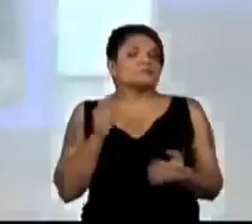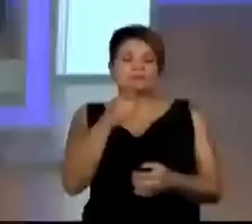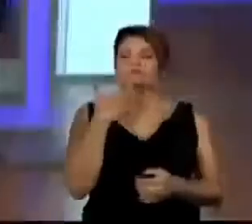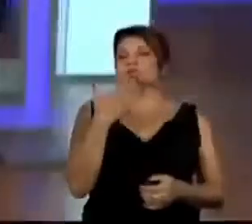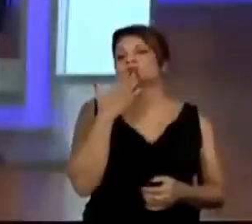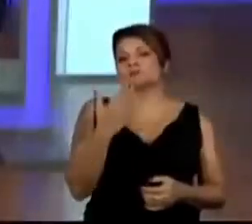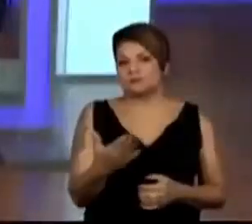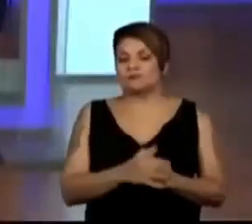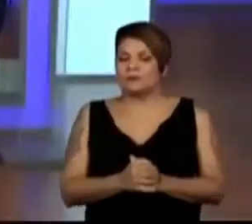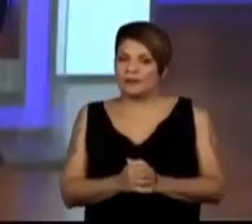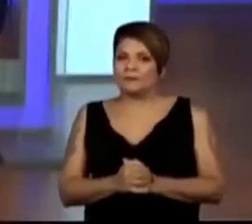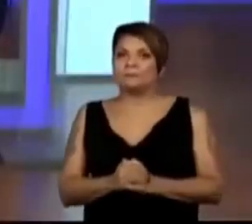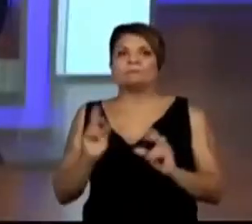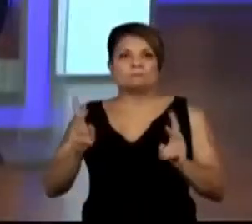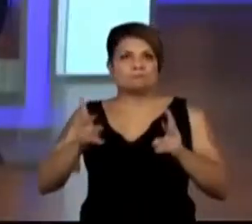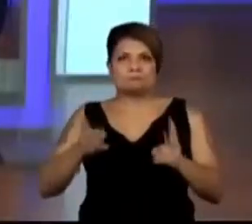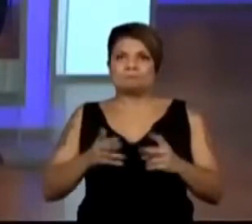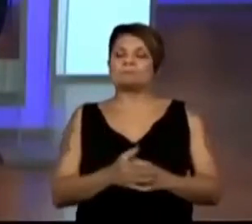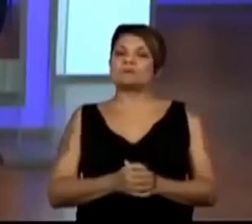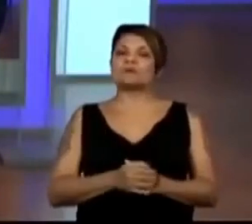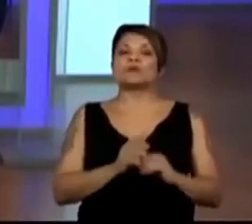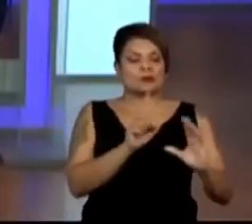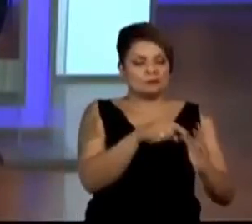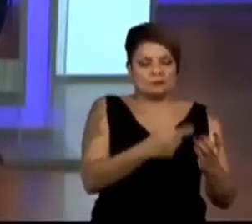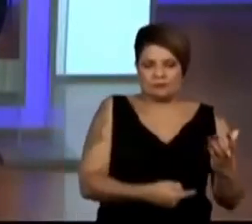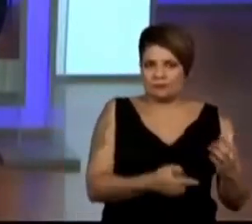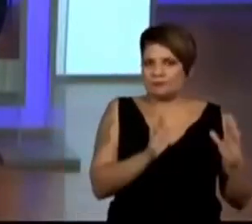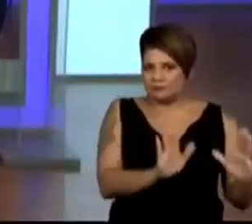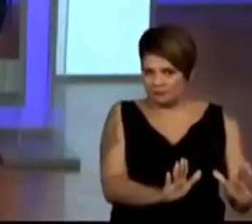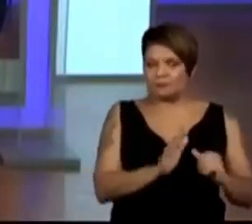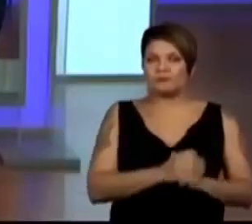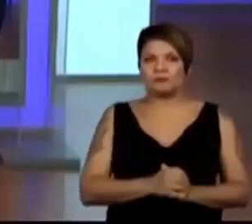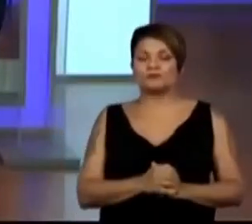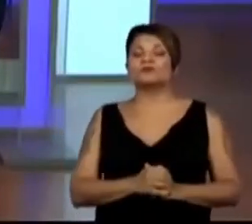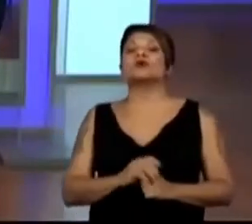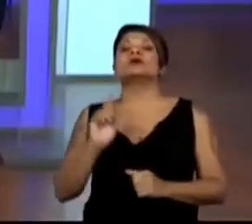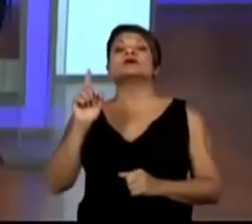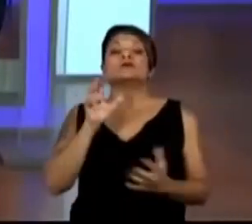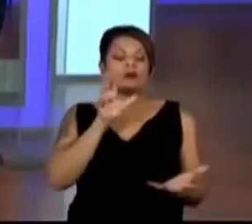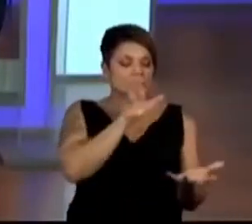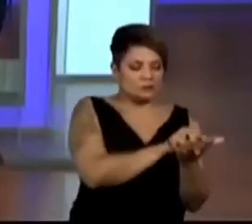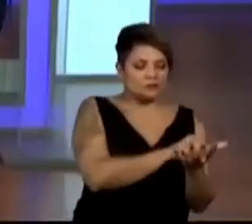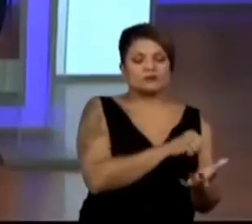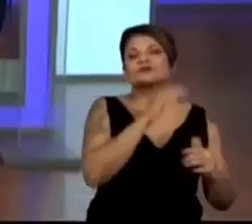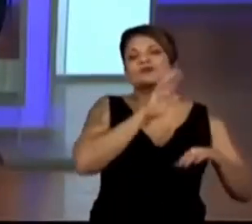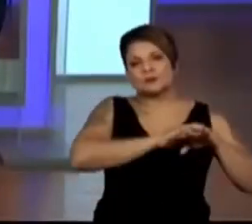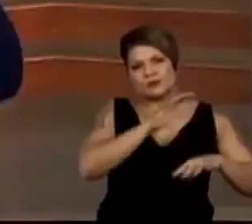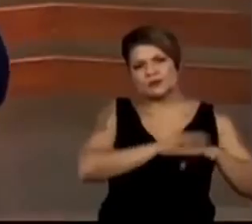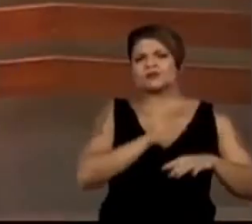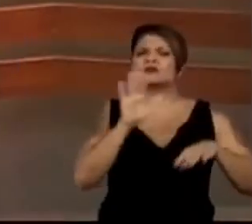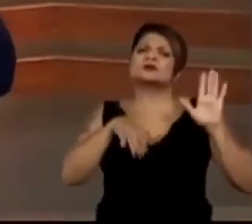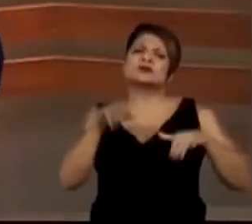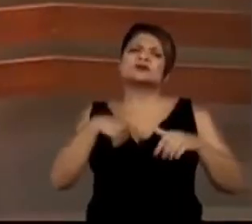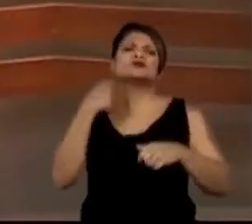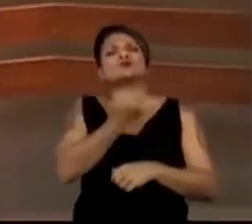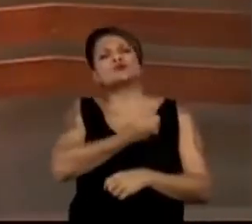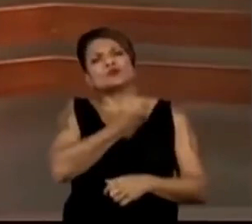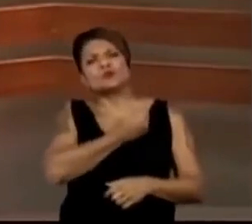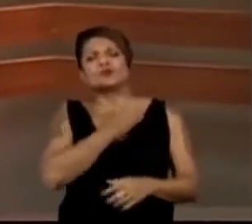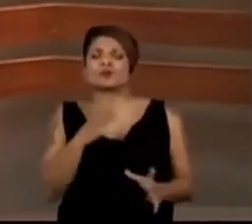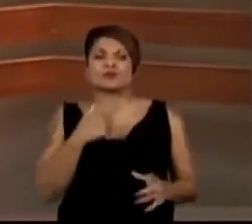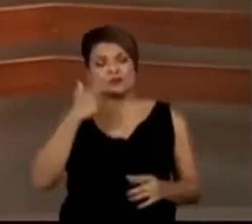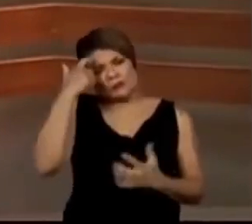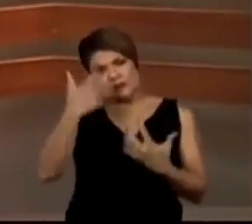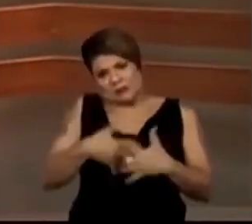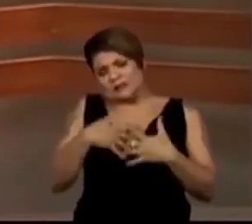pede, crianças, deixem separado, ó, um caderno, a gente vai trabalhar às vezes um registro de matemática, às vezes um número, até para pensar, é